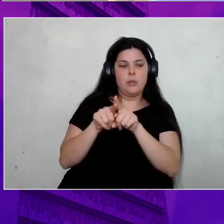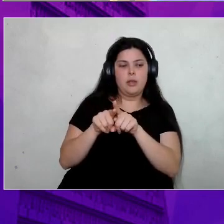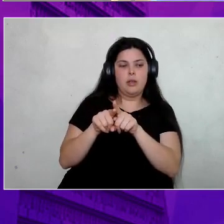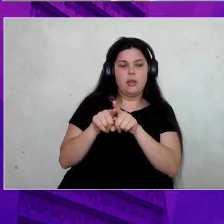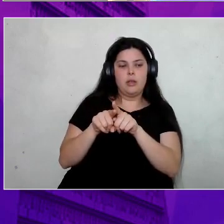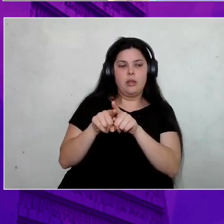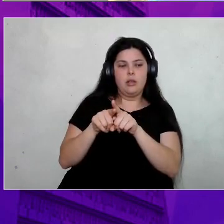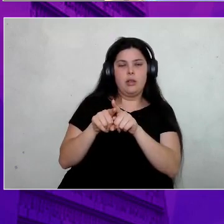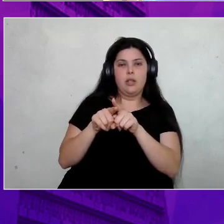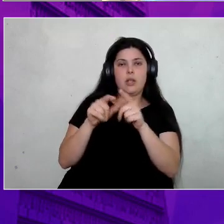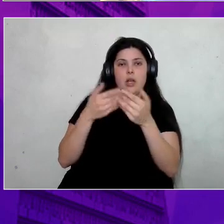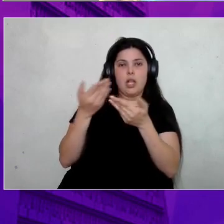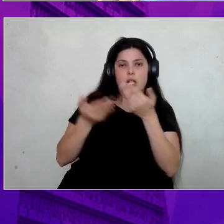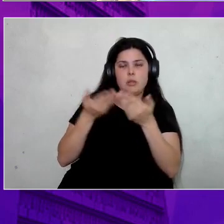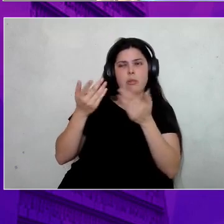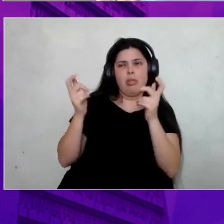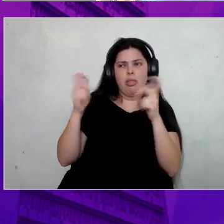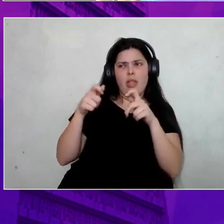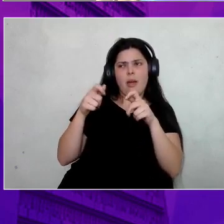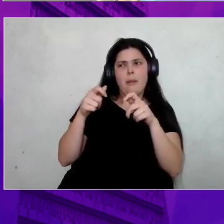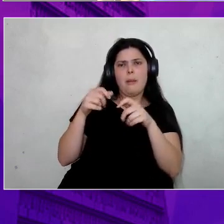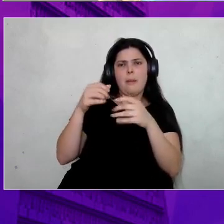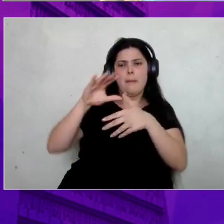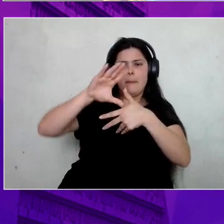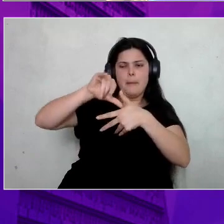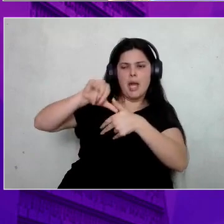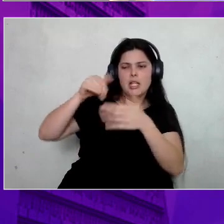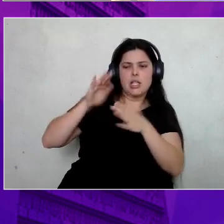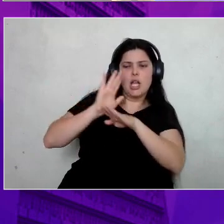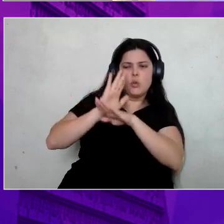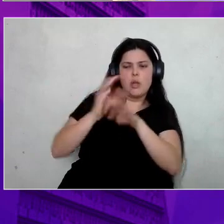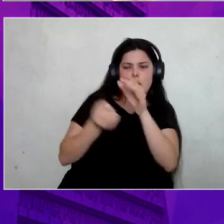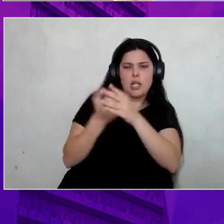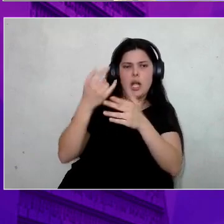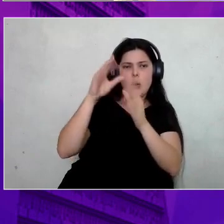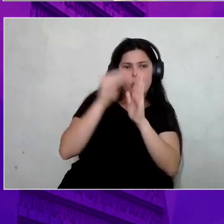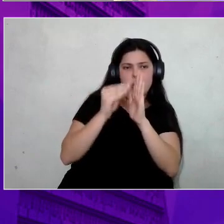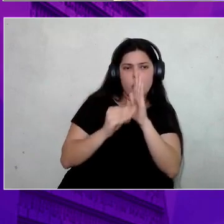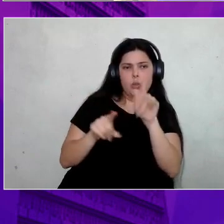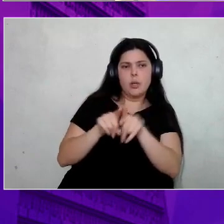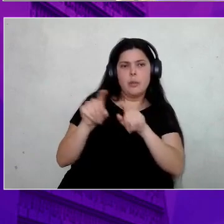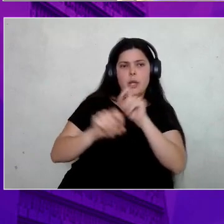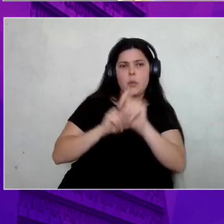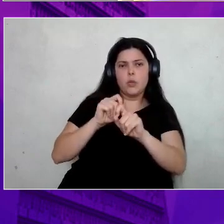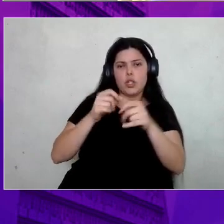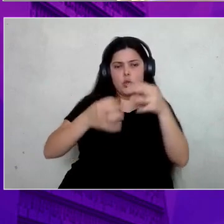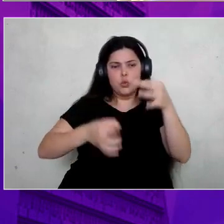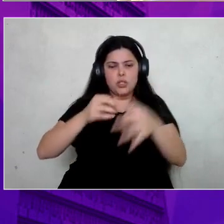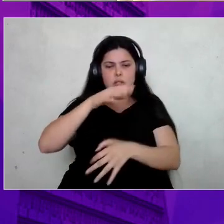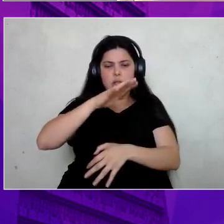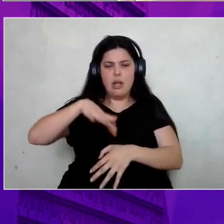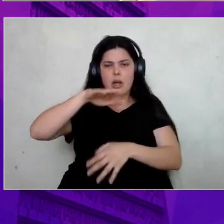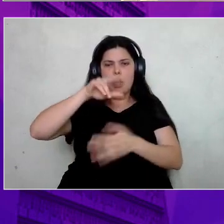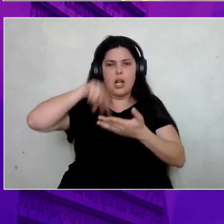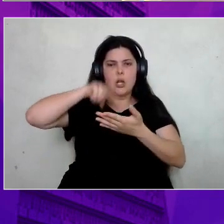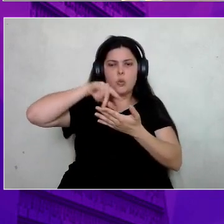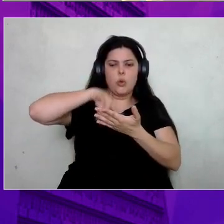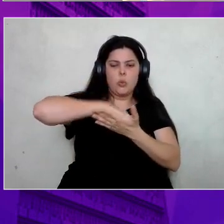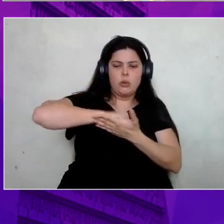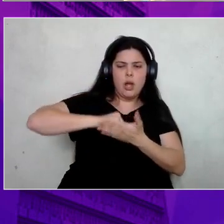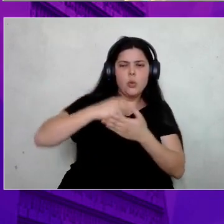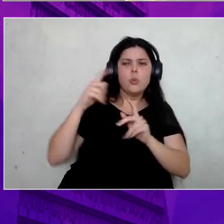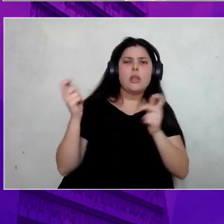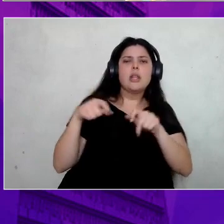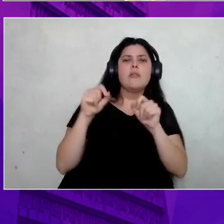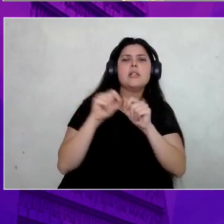antes de entrar no chat do atendimento, será que a gente vai para marketing, ajudar com criação de conteúdo? Será que a gente vai para jurídico, ajudar com leitura de contrato? O que dá para fazer?